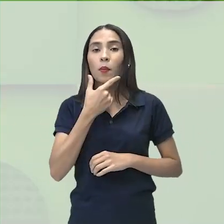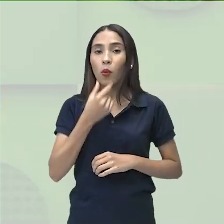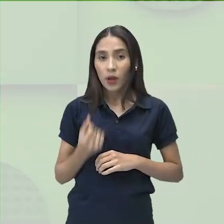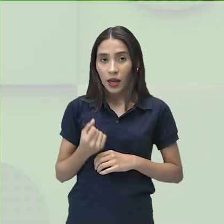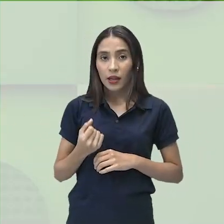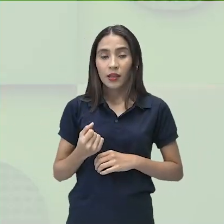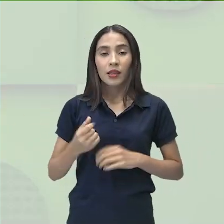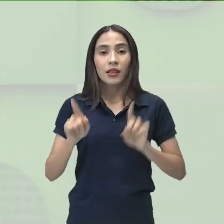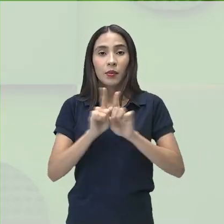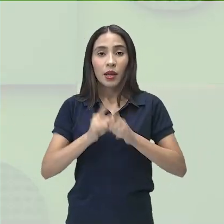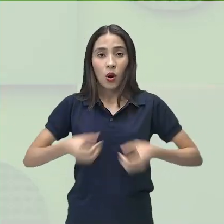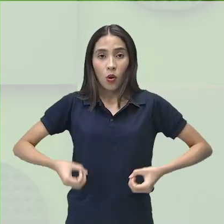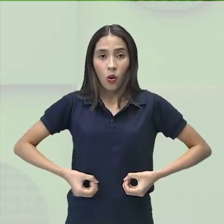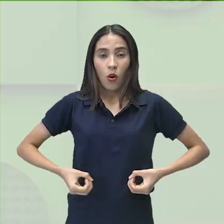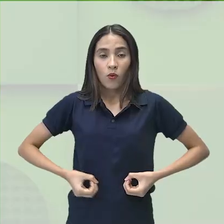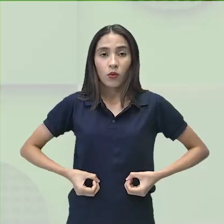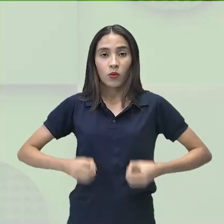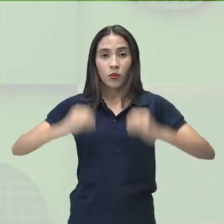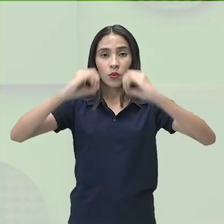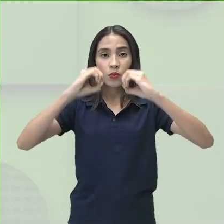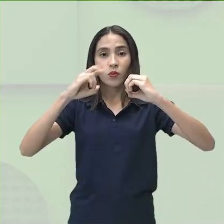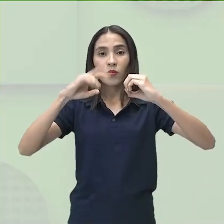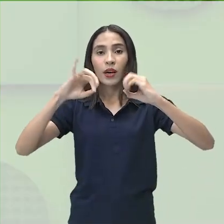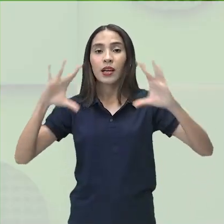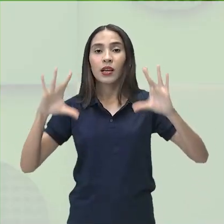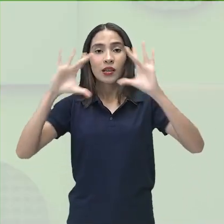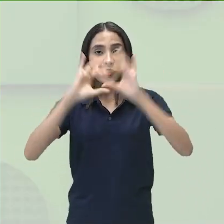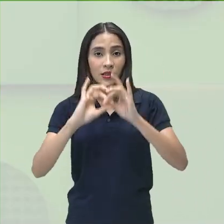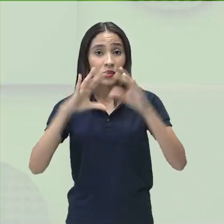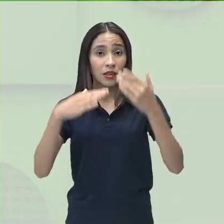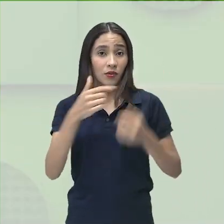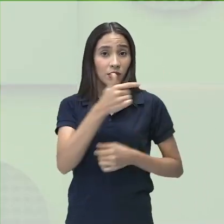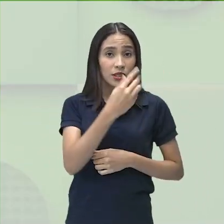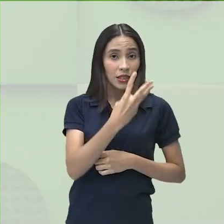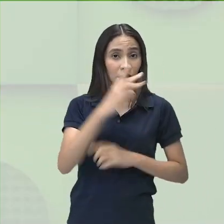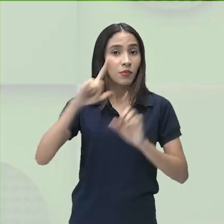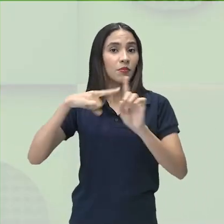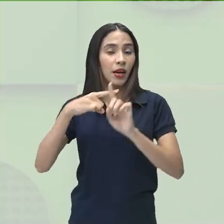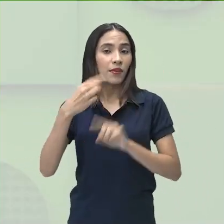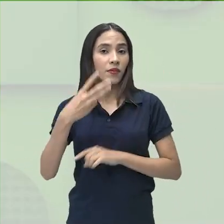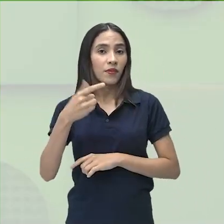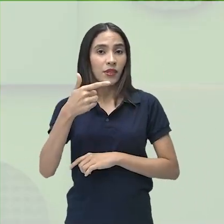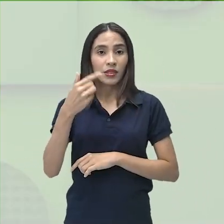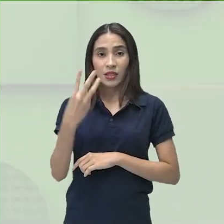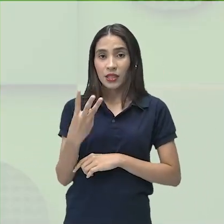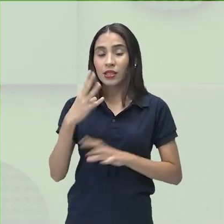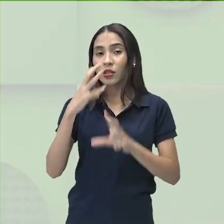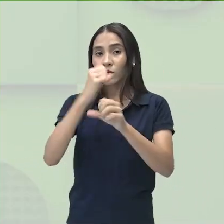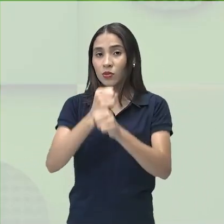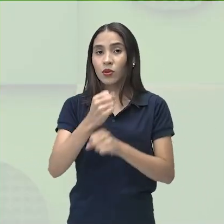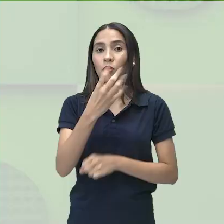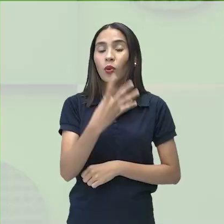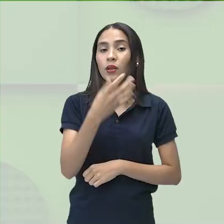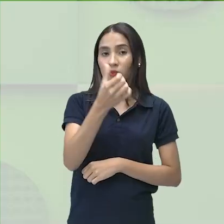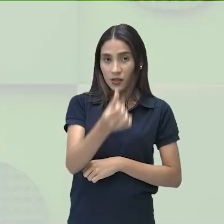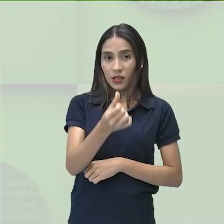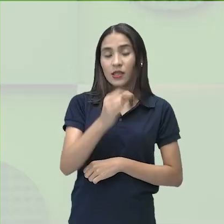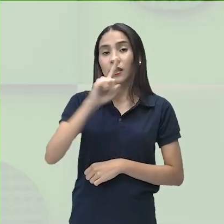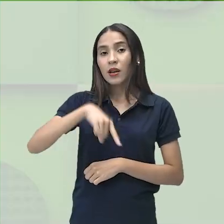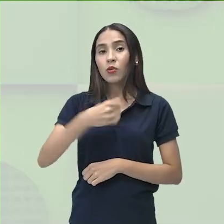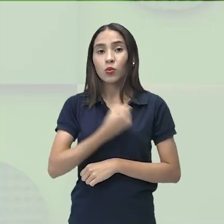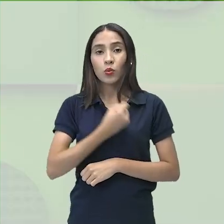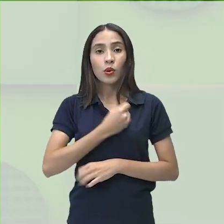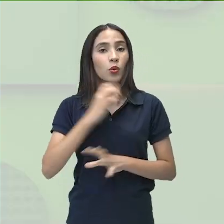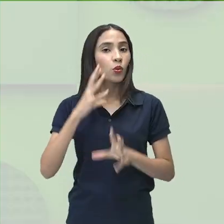feminino, o óvulo e o espermatozoide, vão se juntar. Então, 23 mais 23 vai resultar em 46, que é o